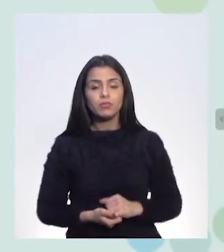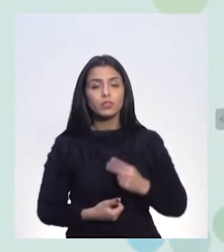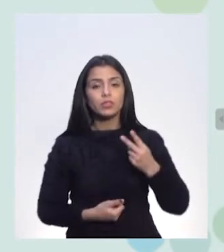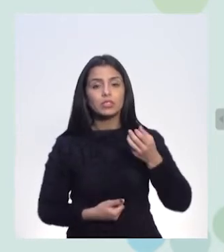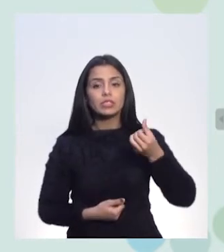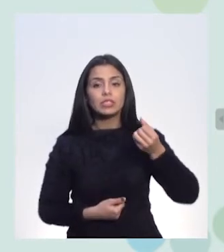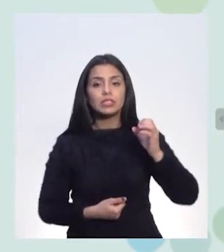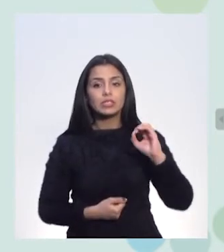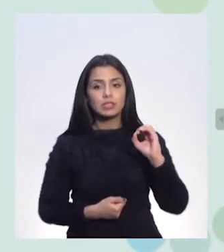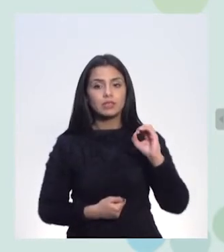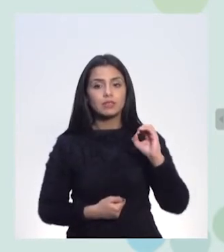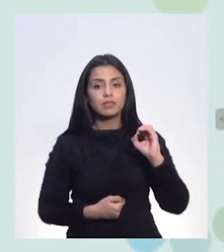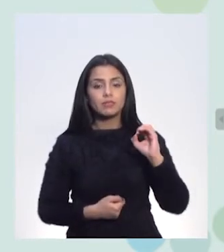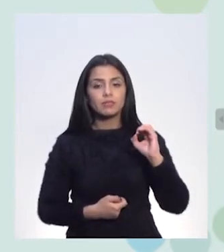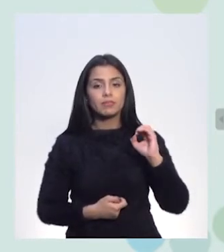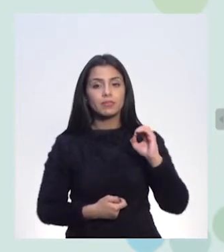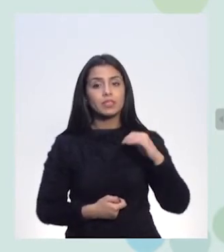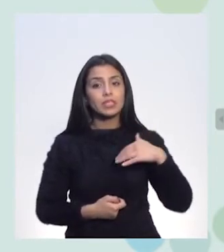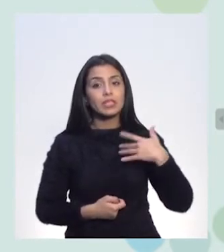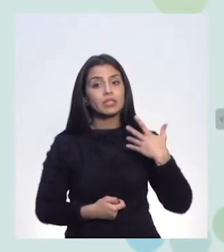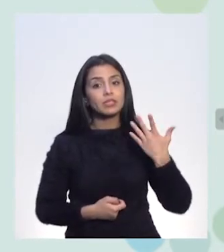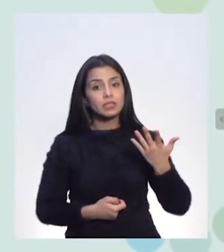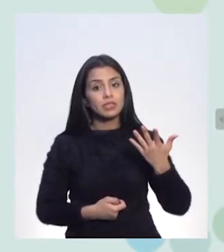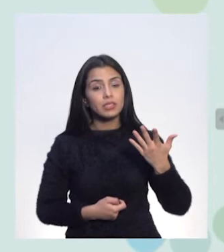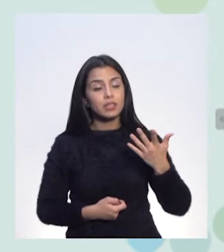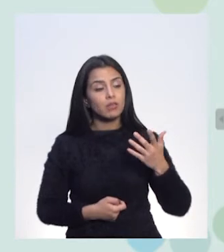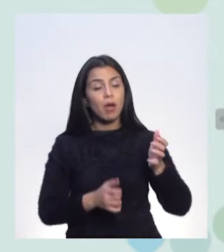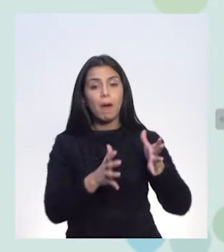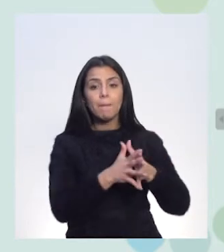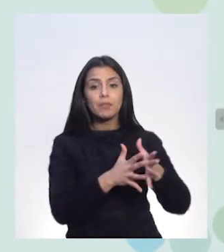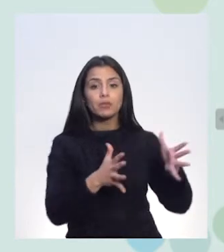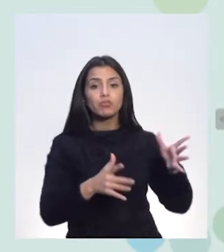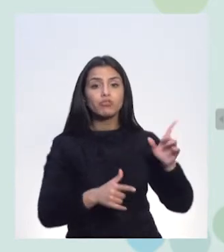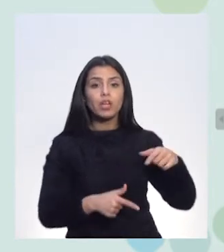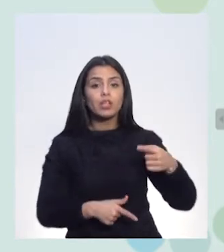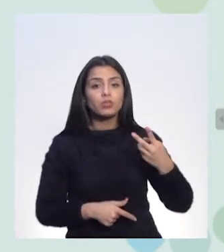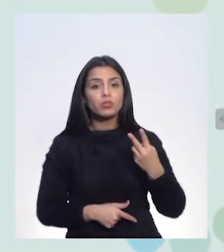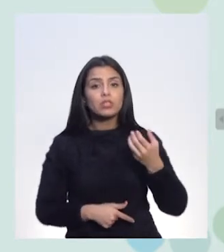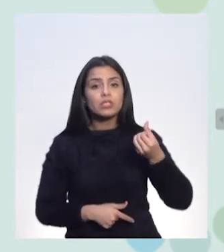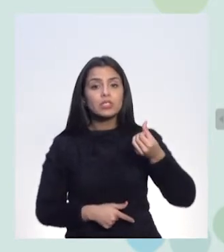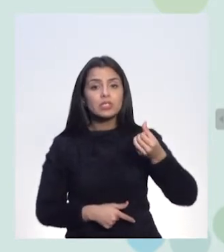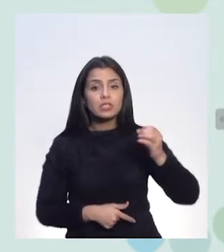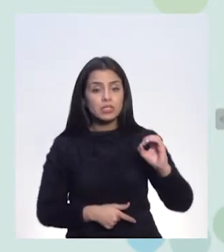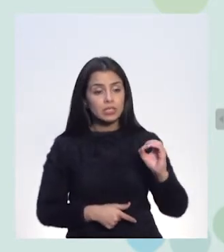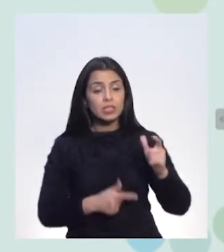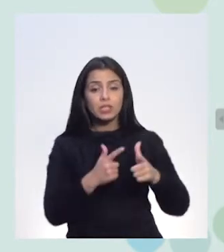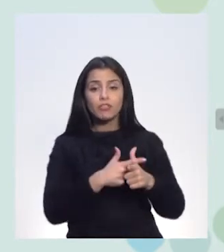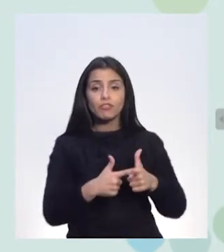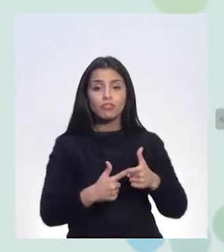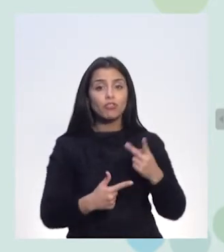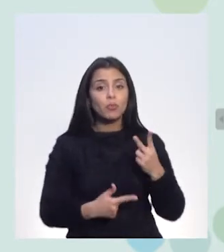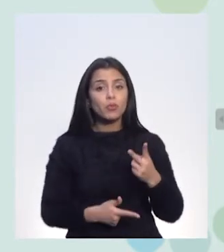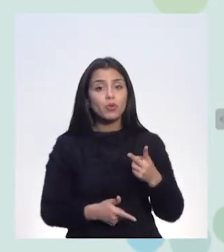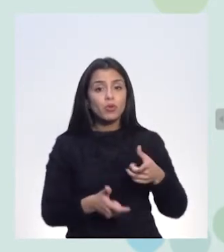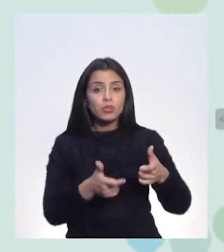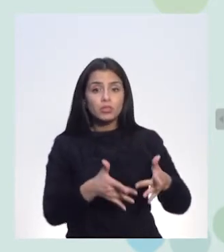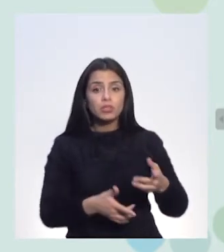260. Então, a amplitude vai ser 260 dividido por 2, que vai